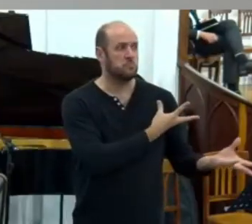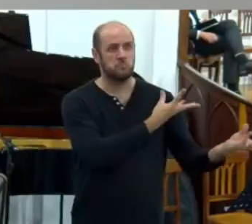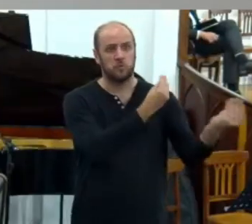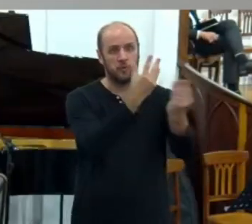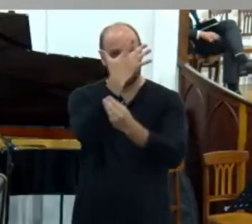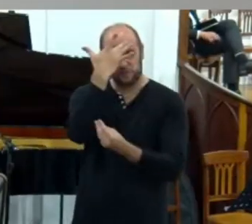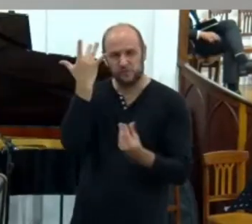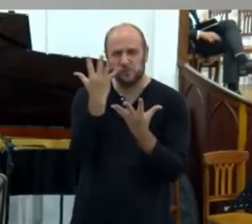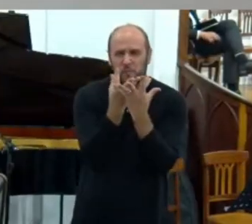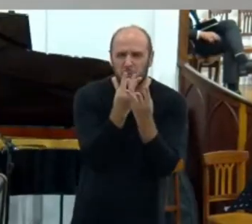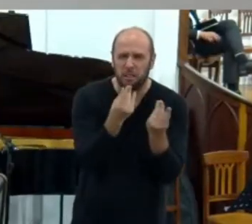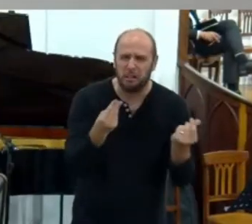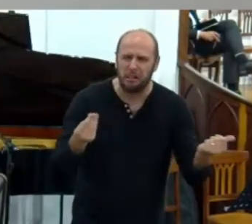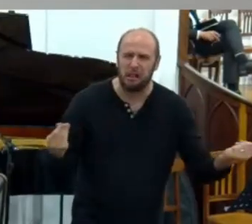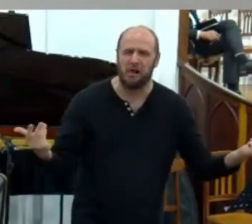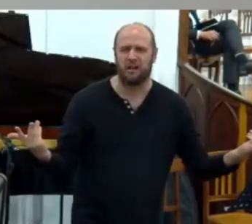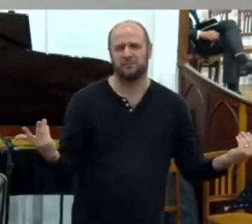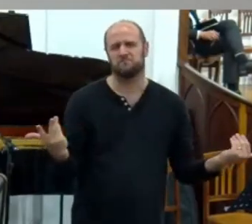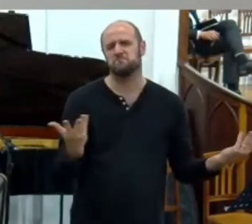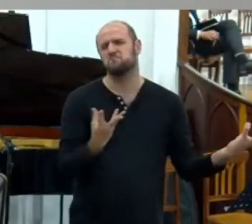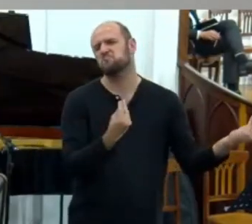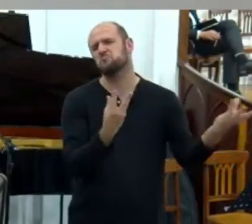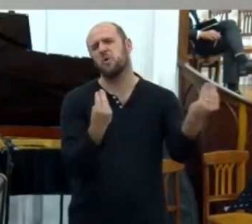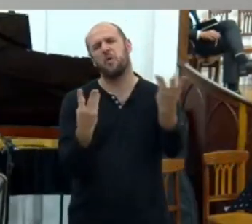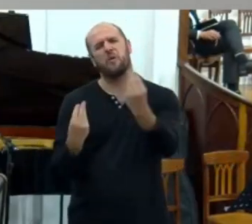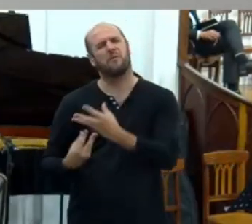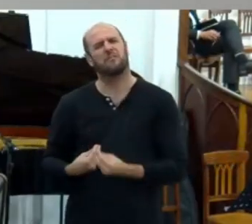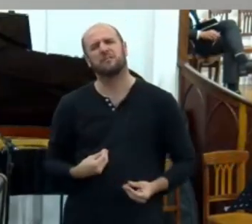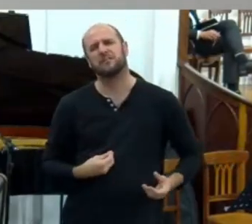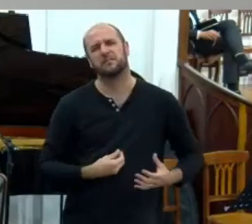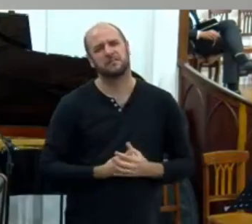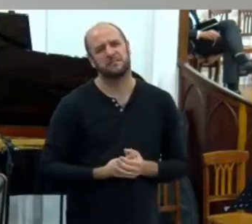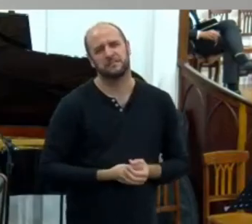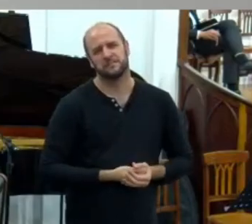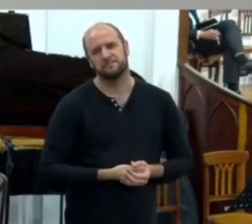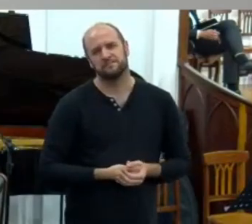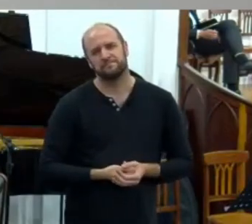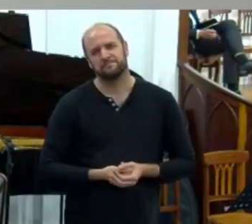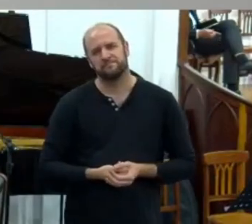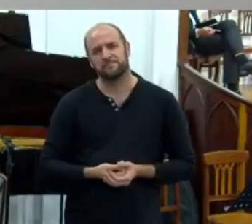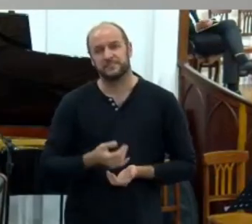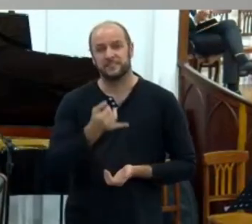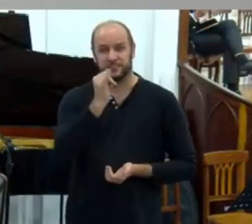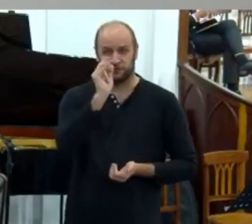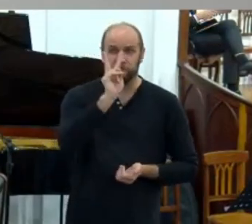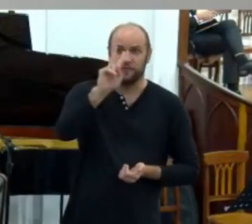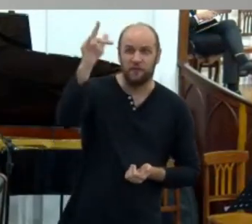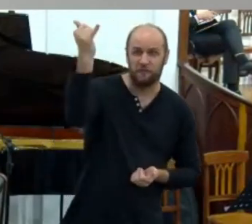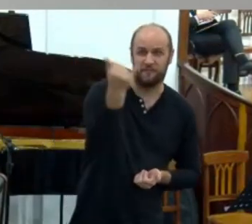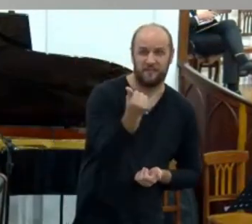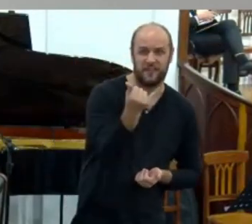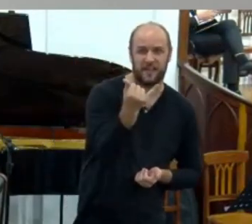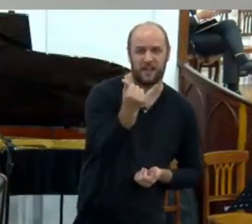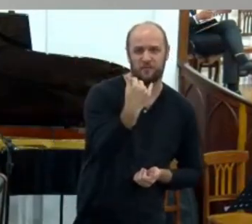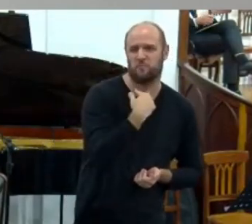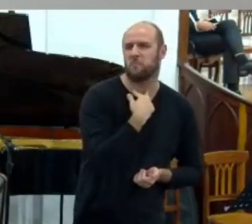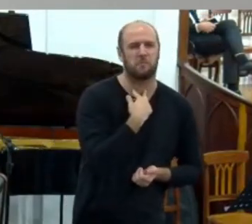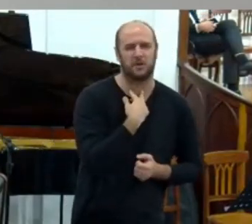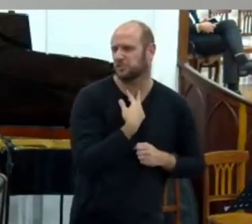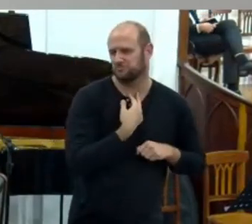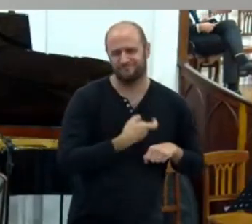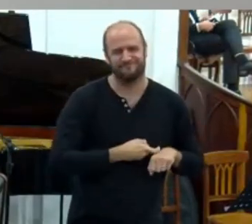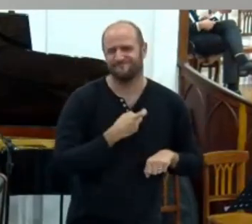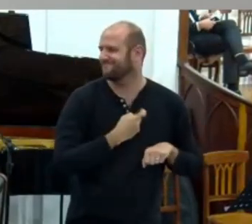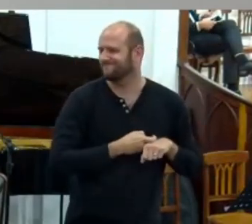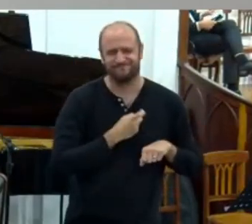muitos. De muitos. Se ouvirem a voz de Deus, não endureçam o vosso